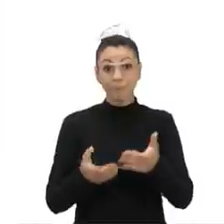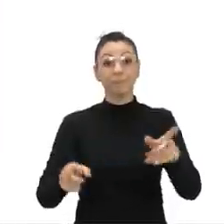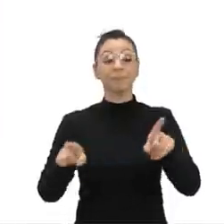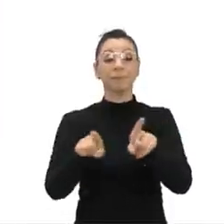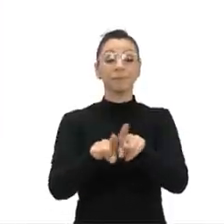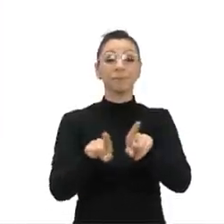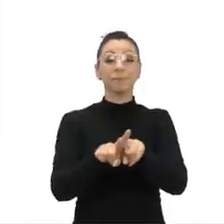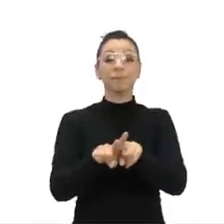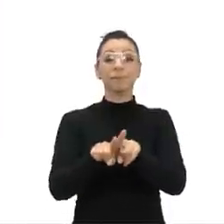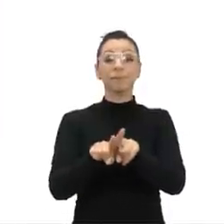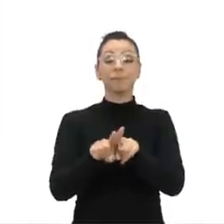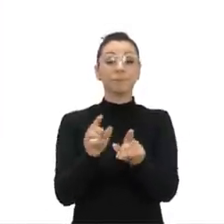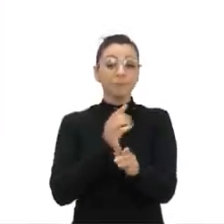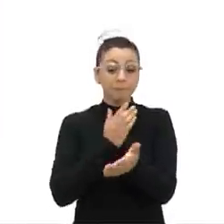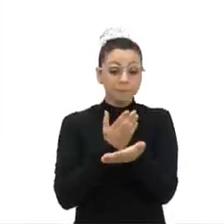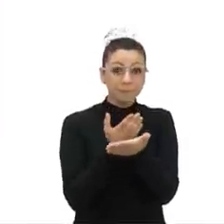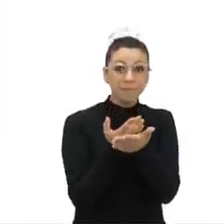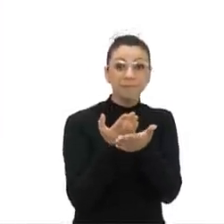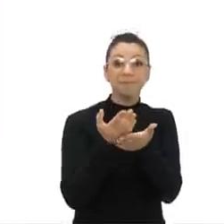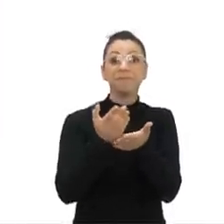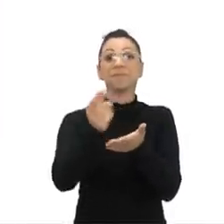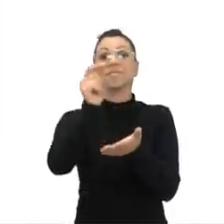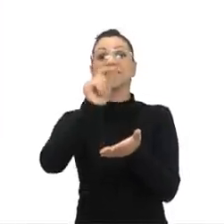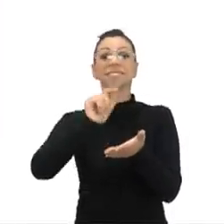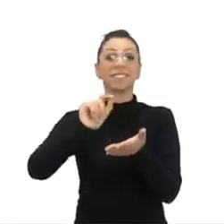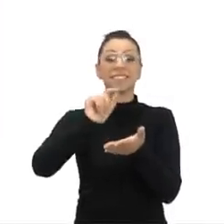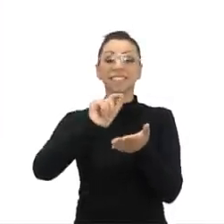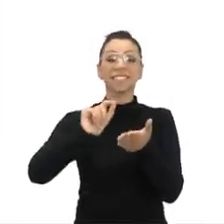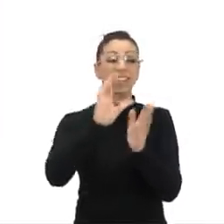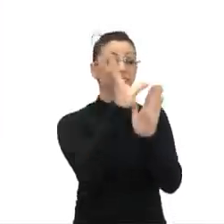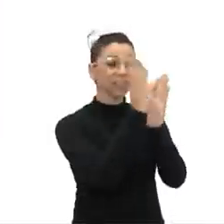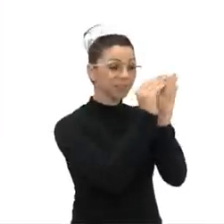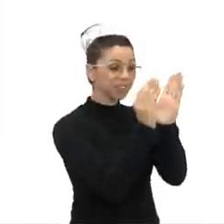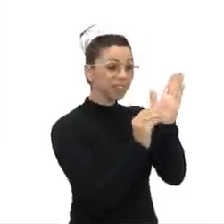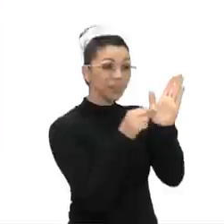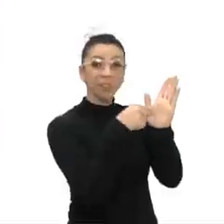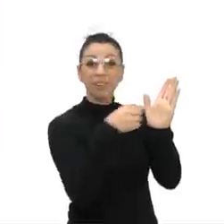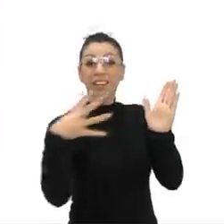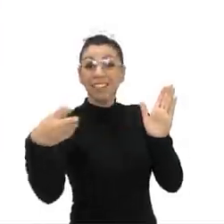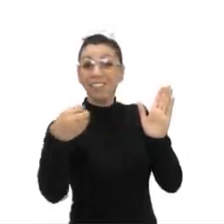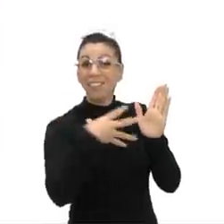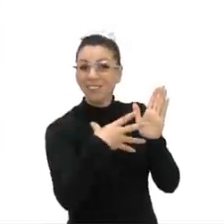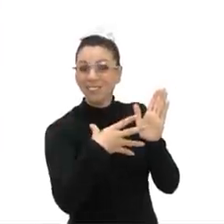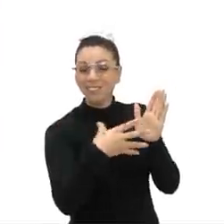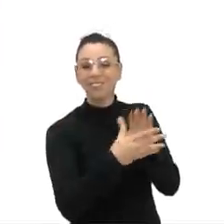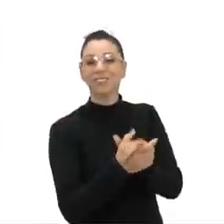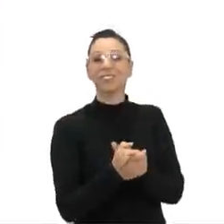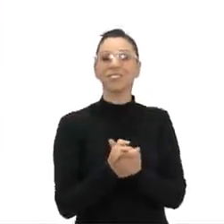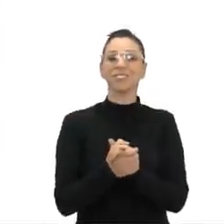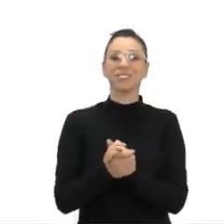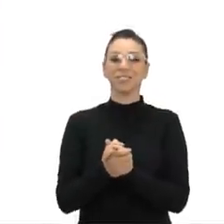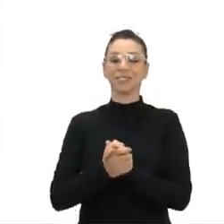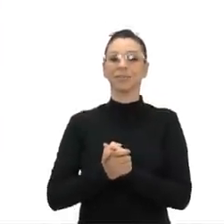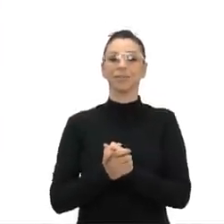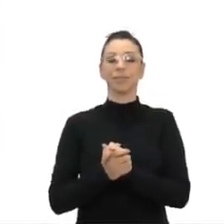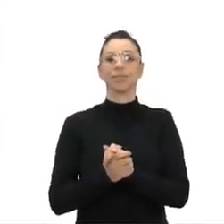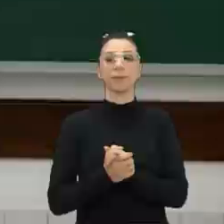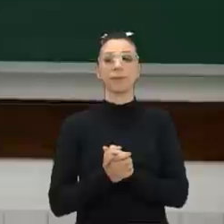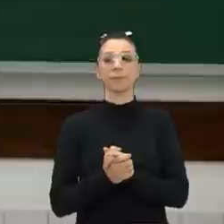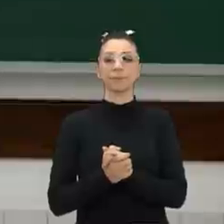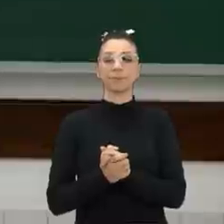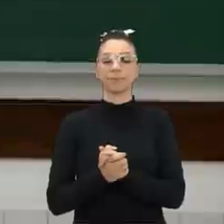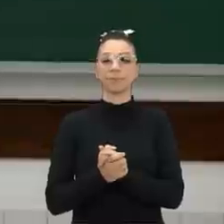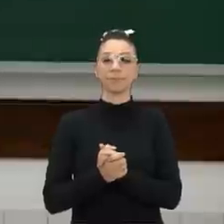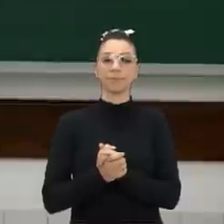Também vamos começar com um conteúdo novo, que é o que nós chamamos de there to be. Como